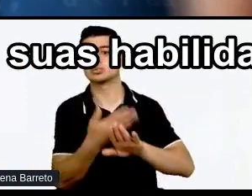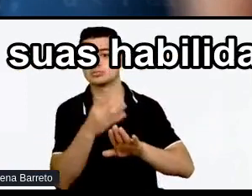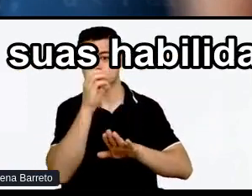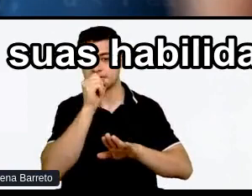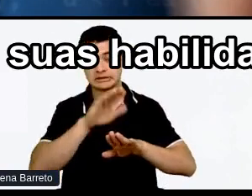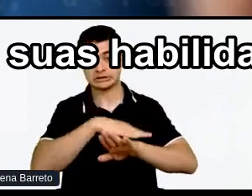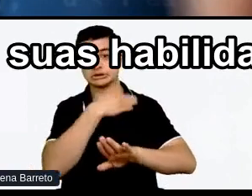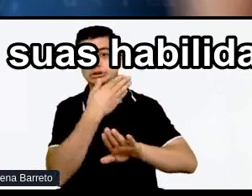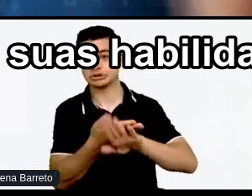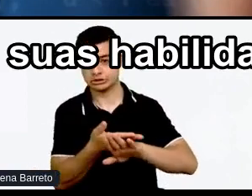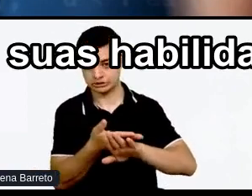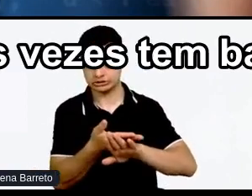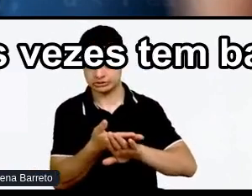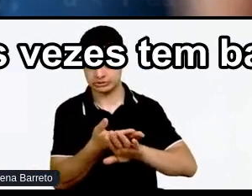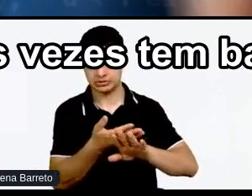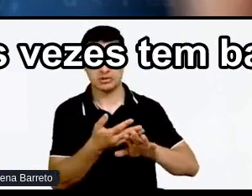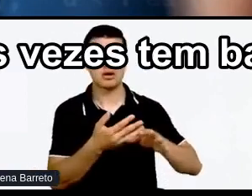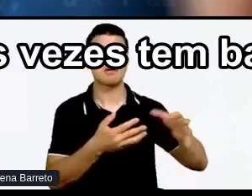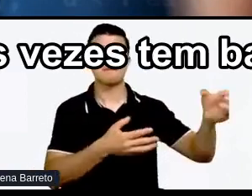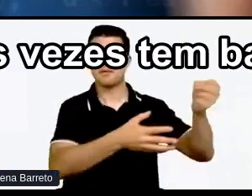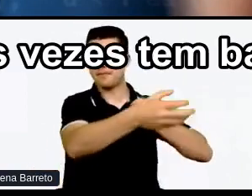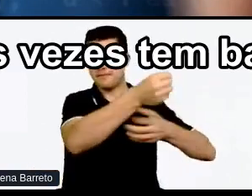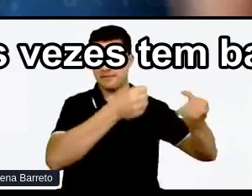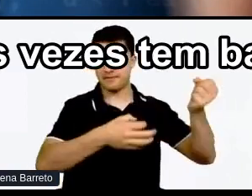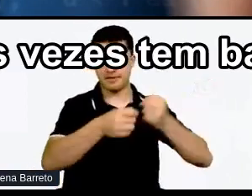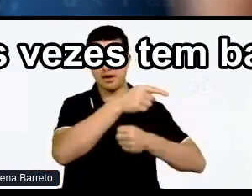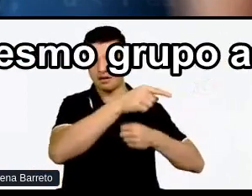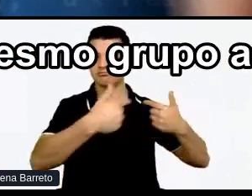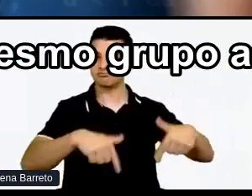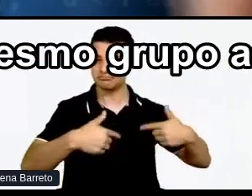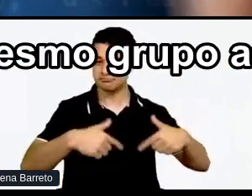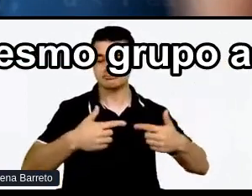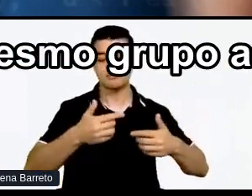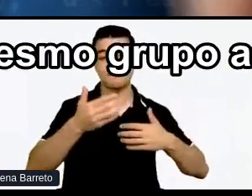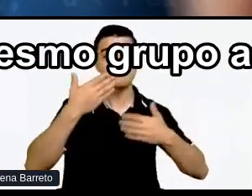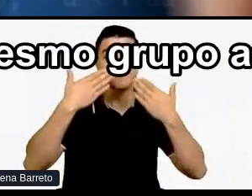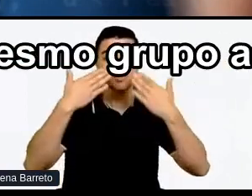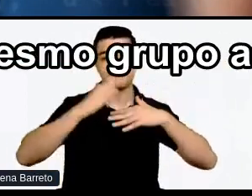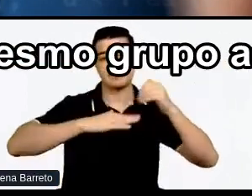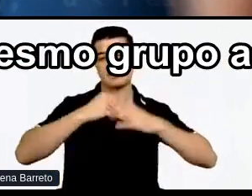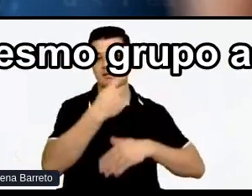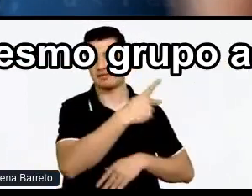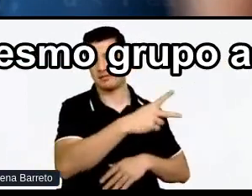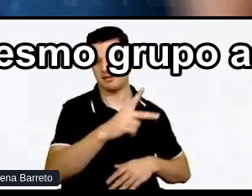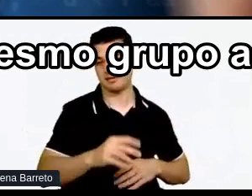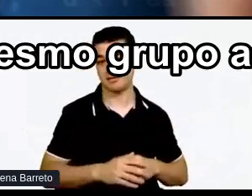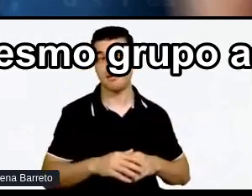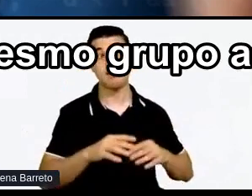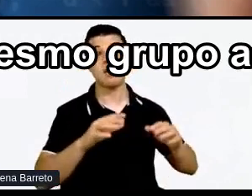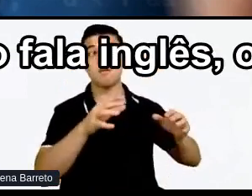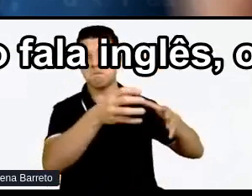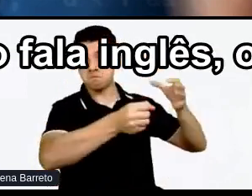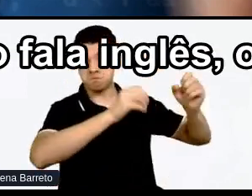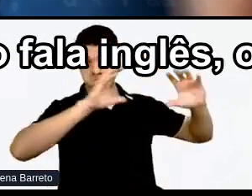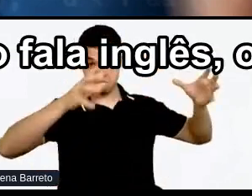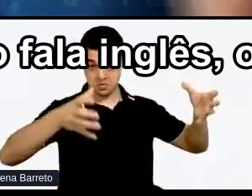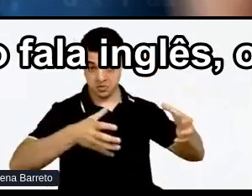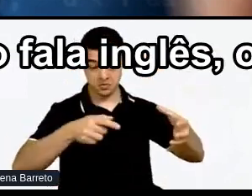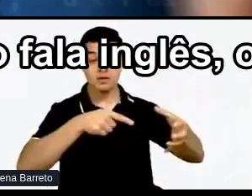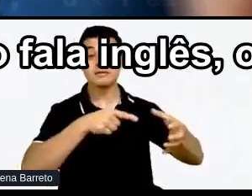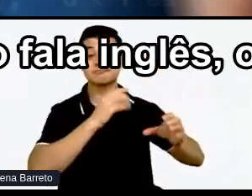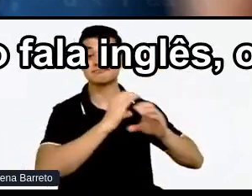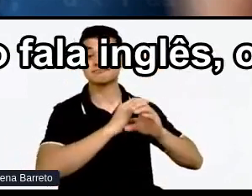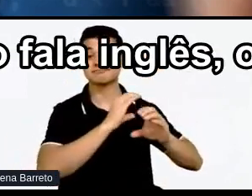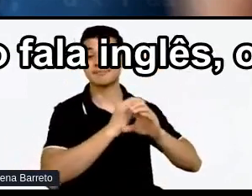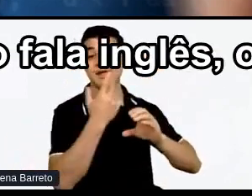suas habilidades coletivas. Muitas vezes tem barreira de linguagem. Você coloca no mesmo grupo as pessoas que um fala espanhol, o outro